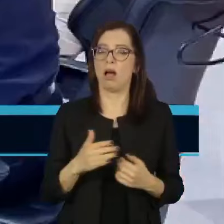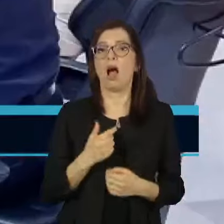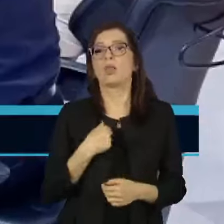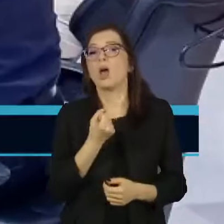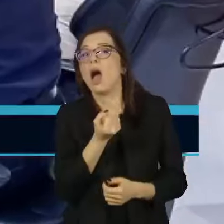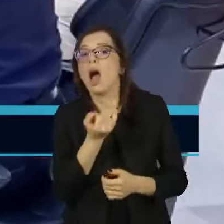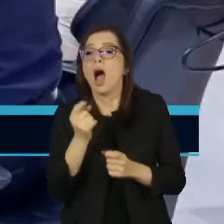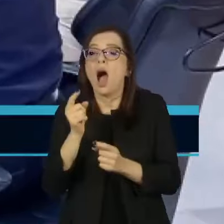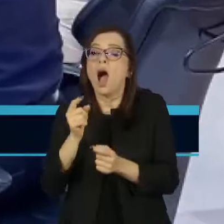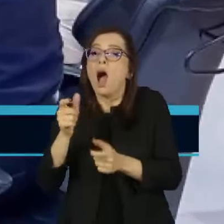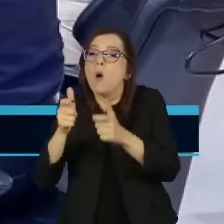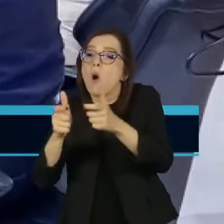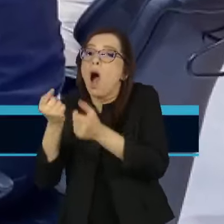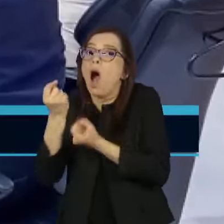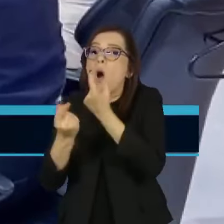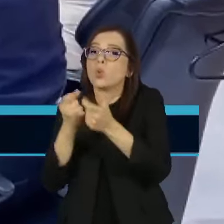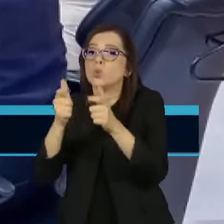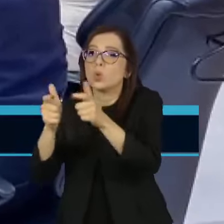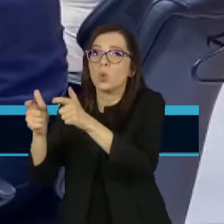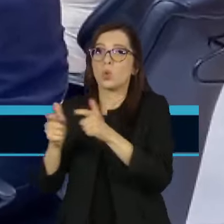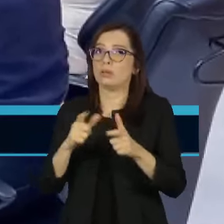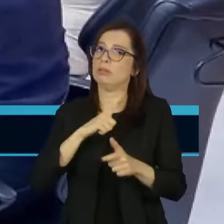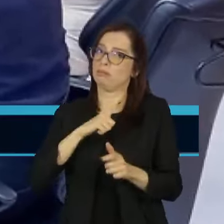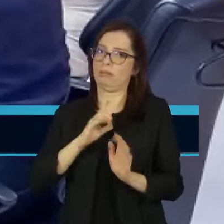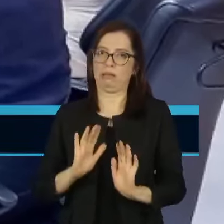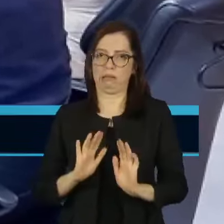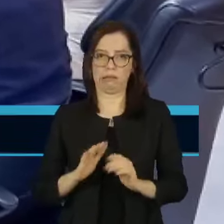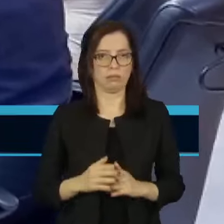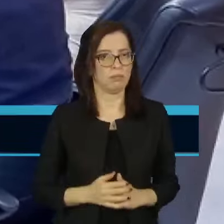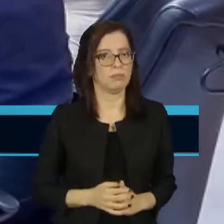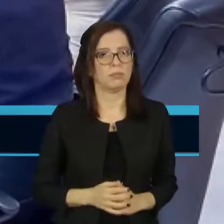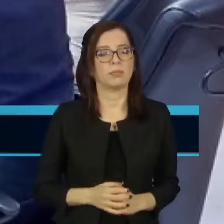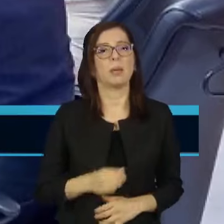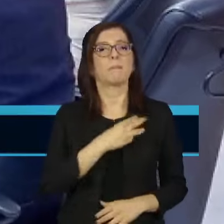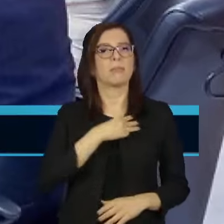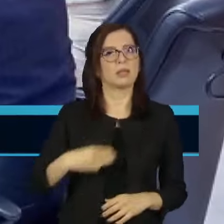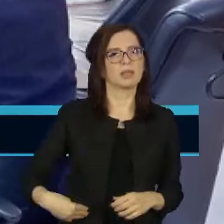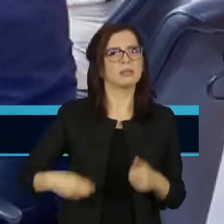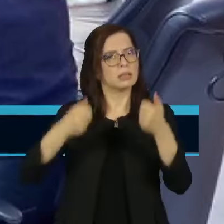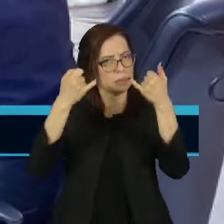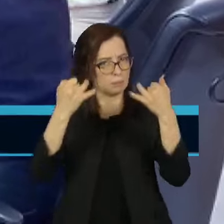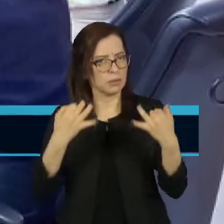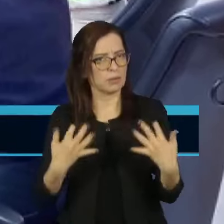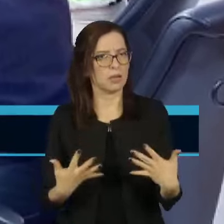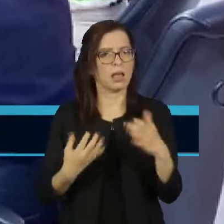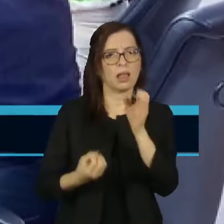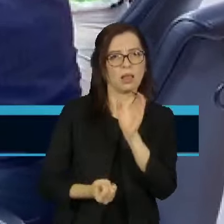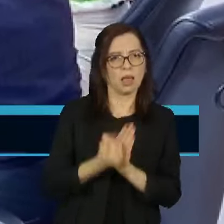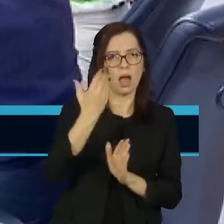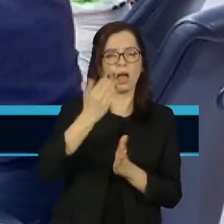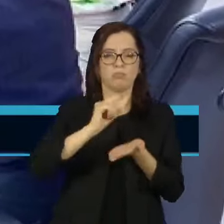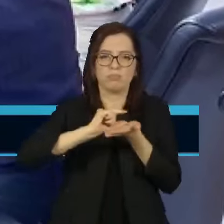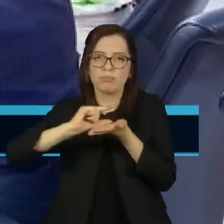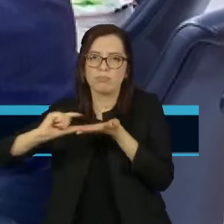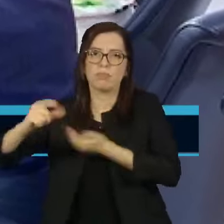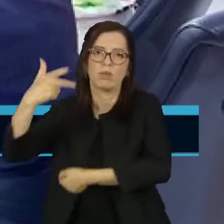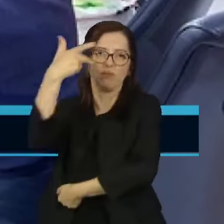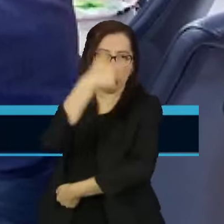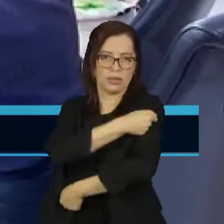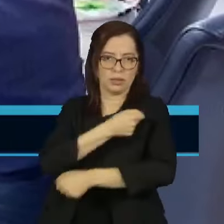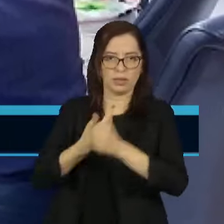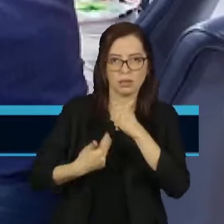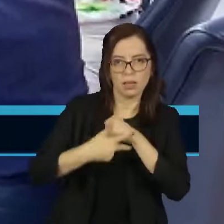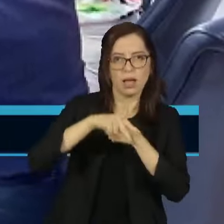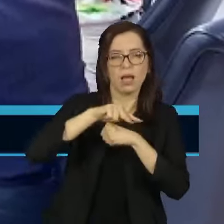nível local. Também neste sábado, a ministra debateu o aumento da produção de vacinas da dengue no Brasil com o diretor do Instituto